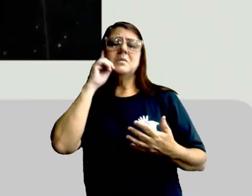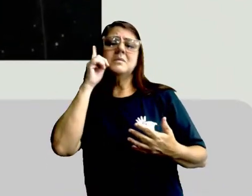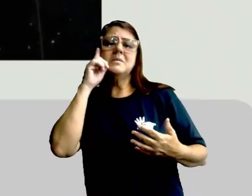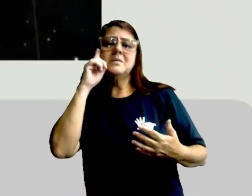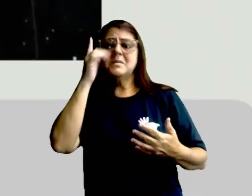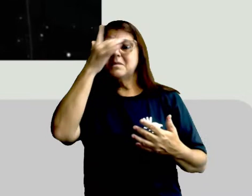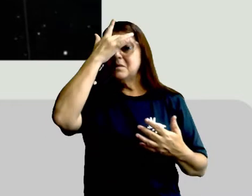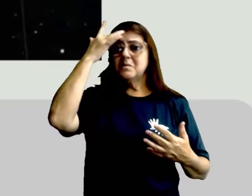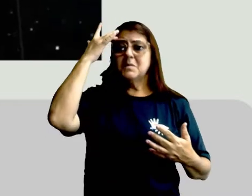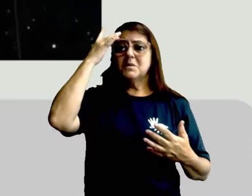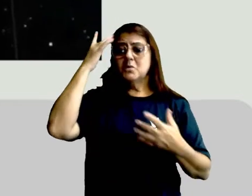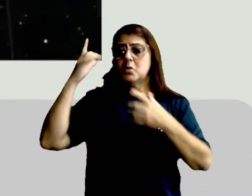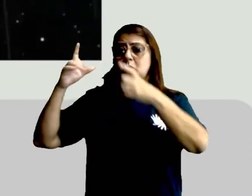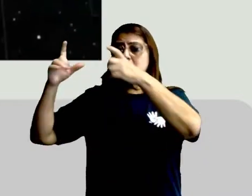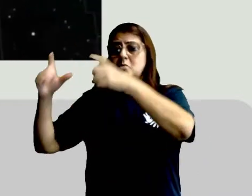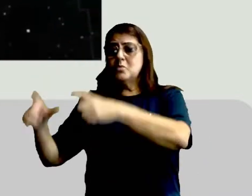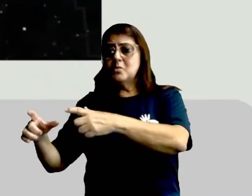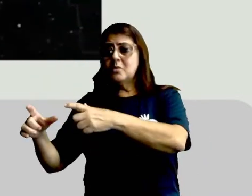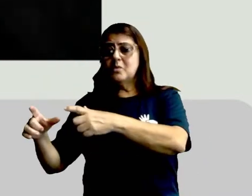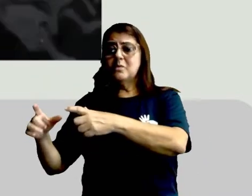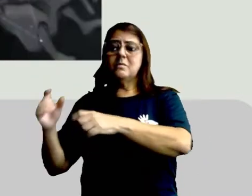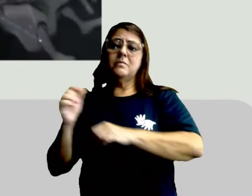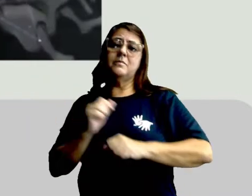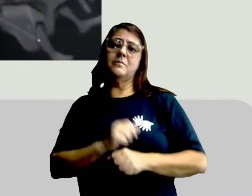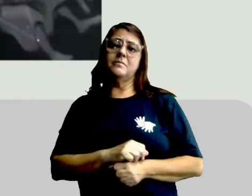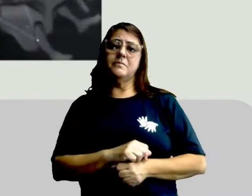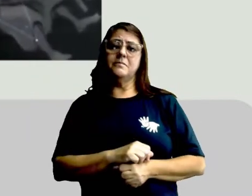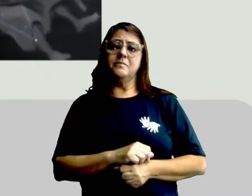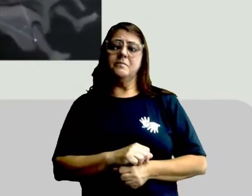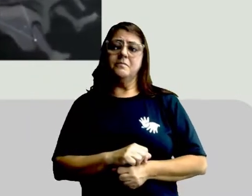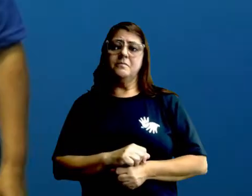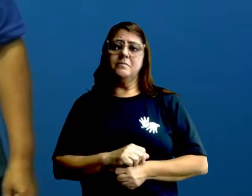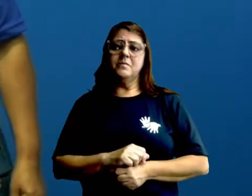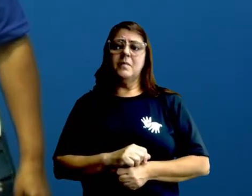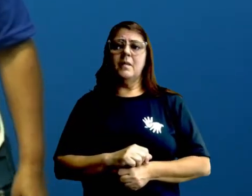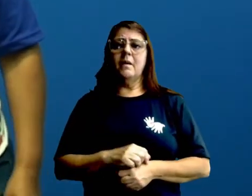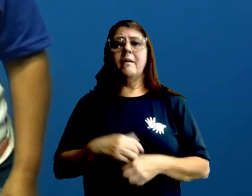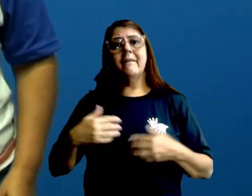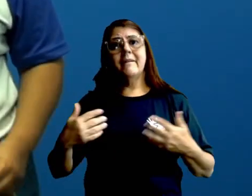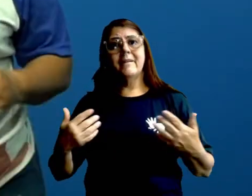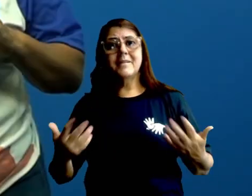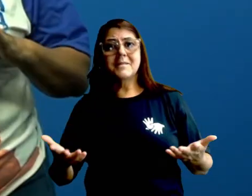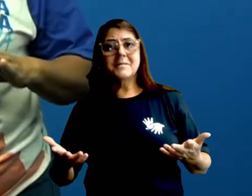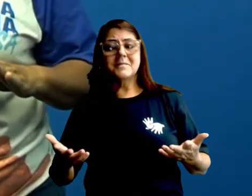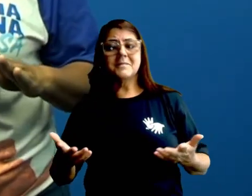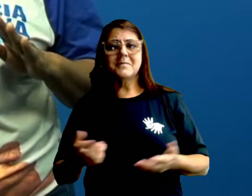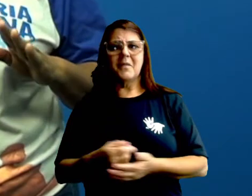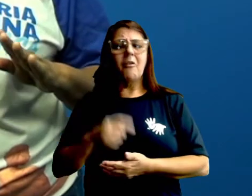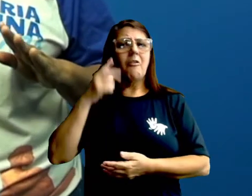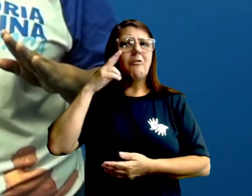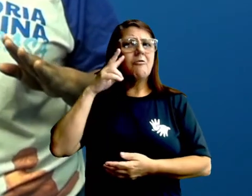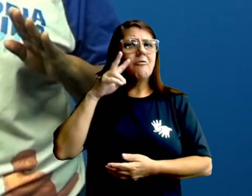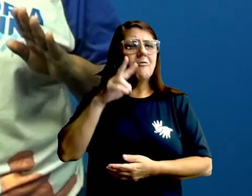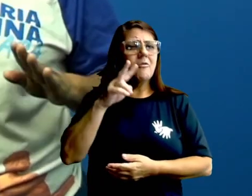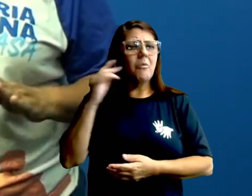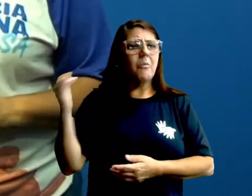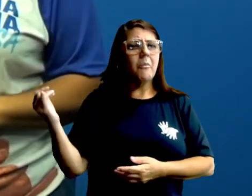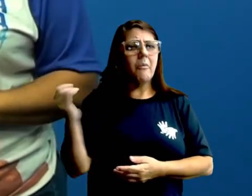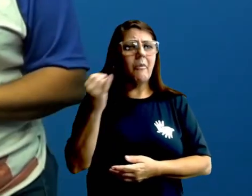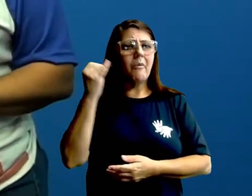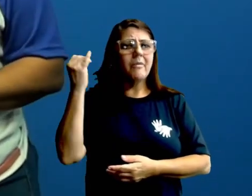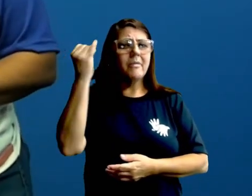das pessoas que moravam naquela parte do planeta. E aí, pessoal, viram como é importante